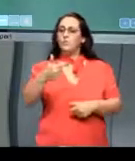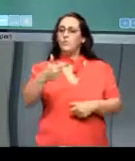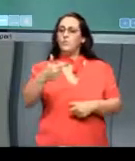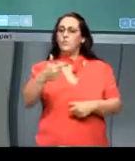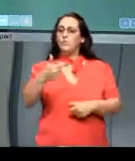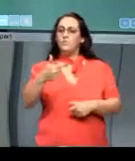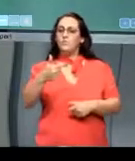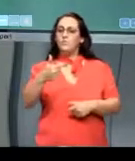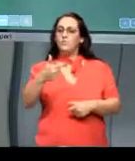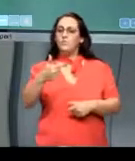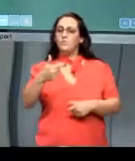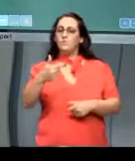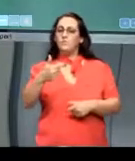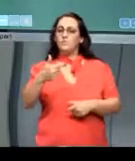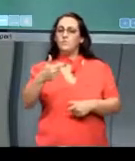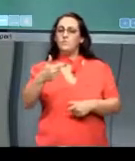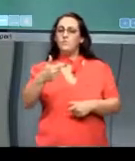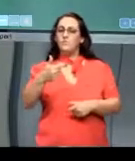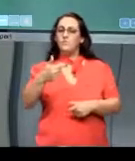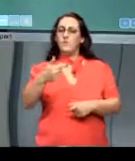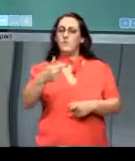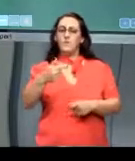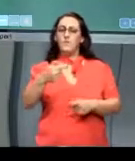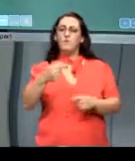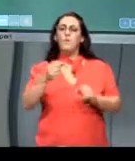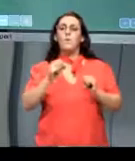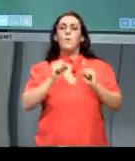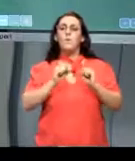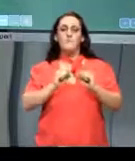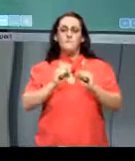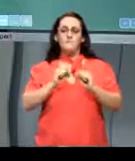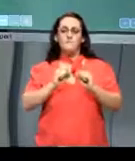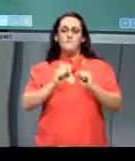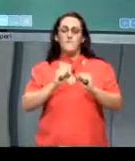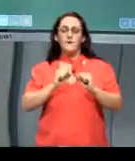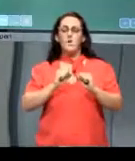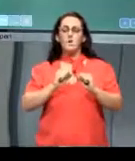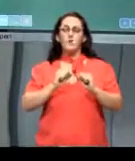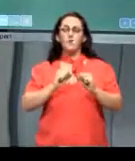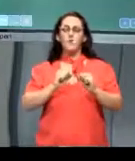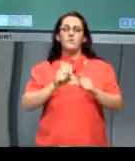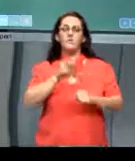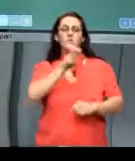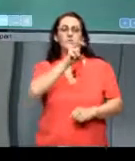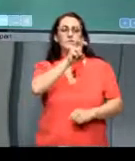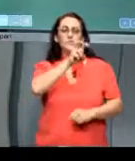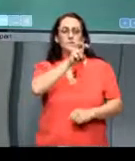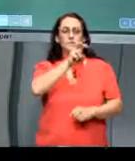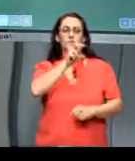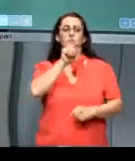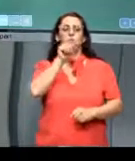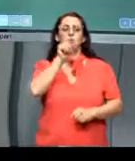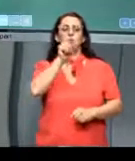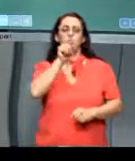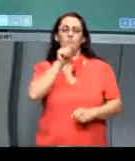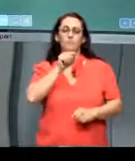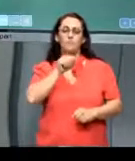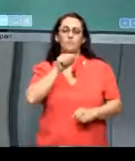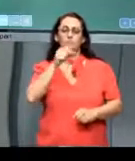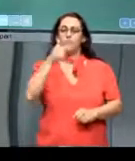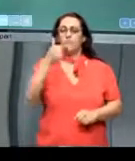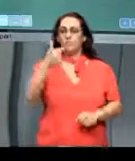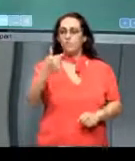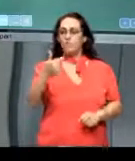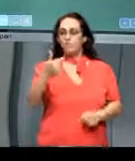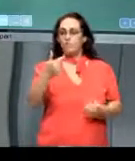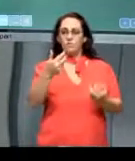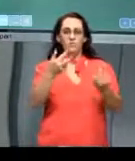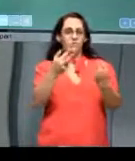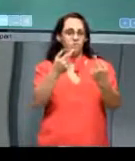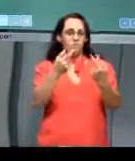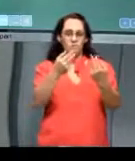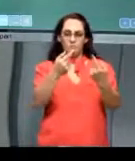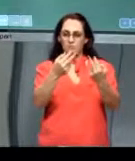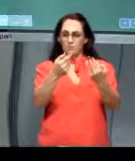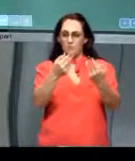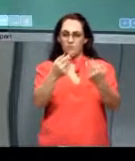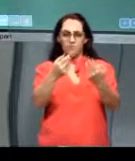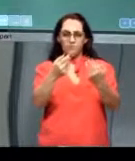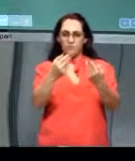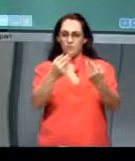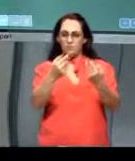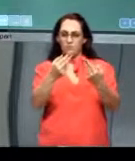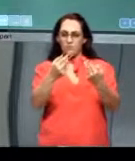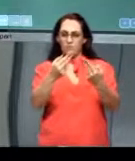significa divisão, que eu posso escrever 5 dividido por 2, significa do mesmo jeito,